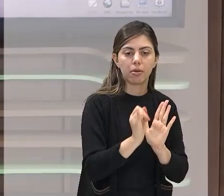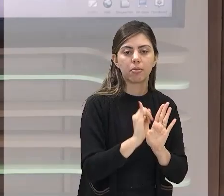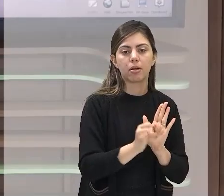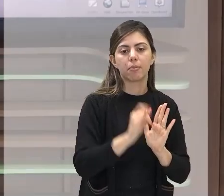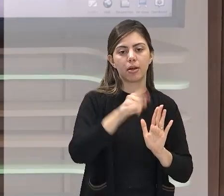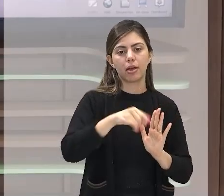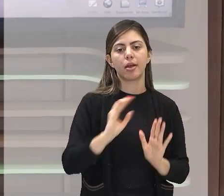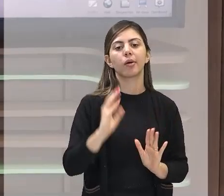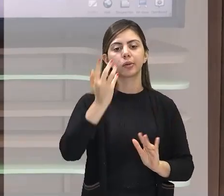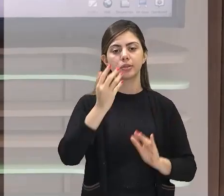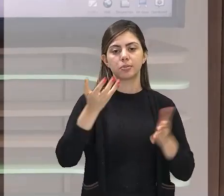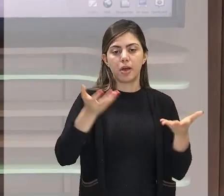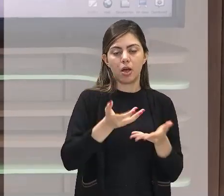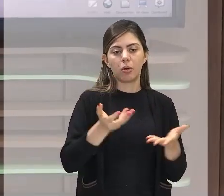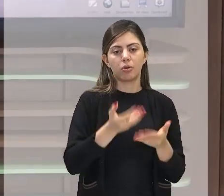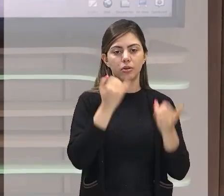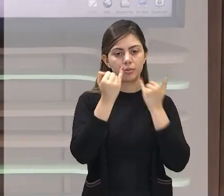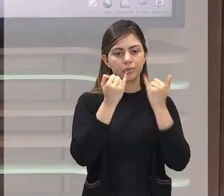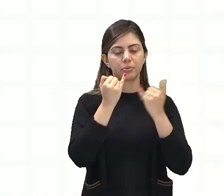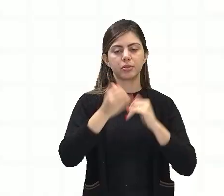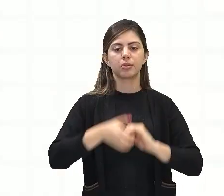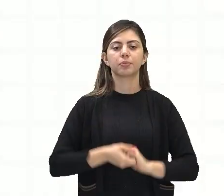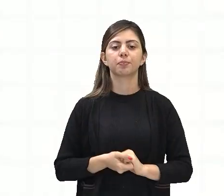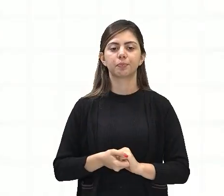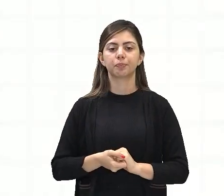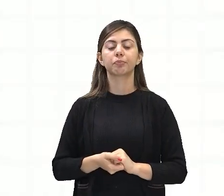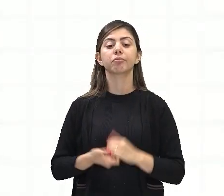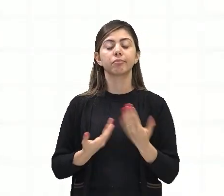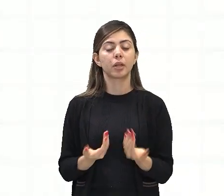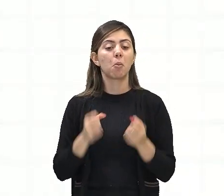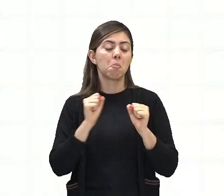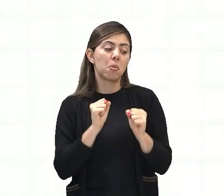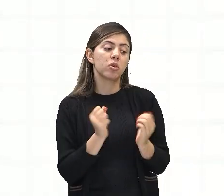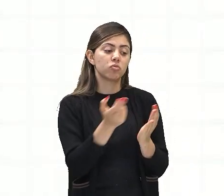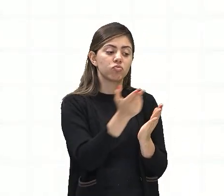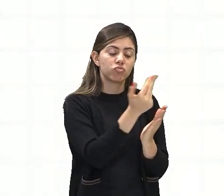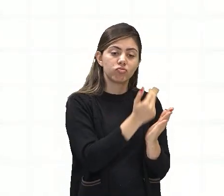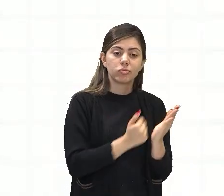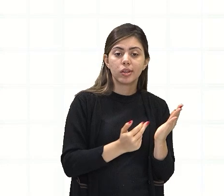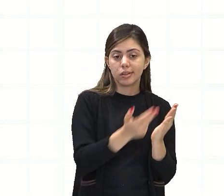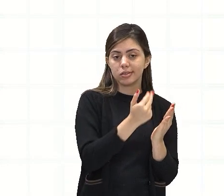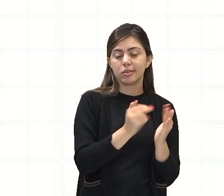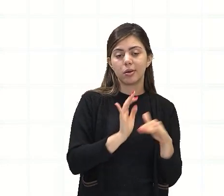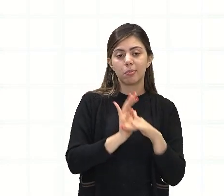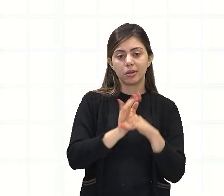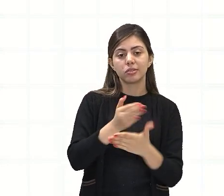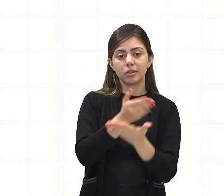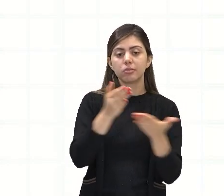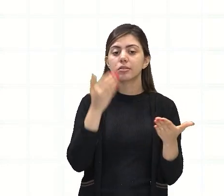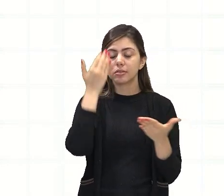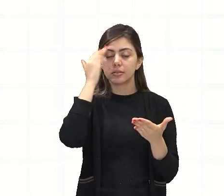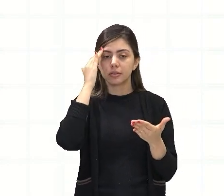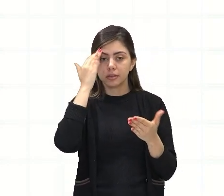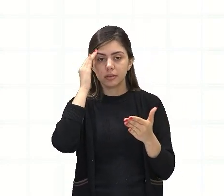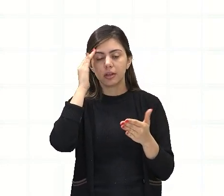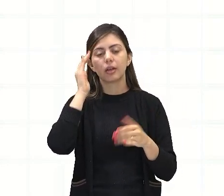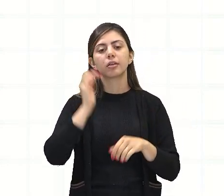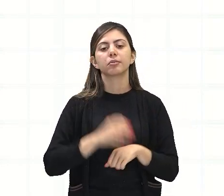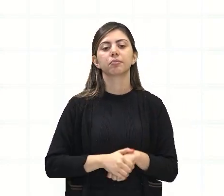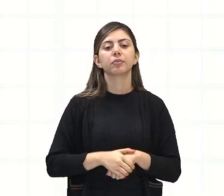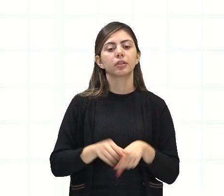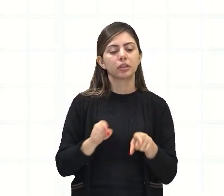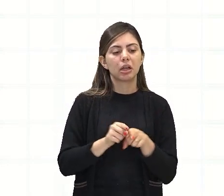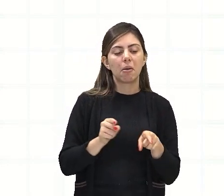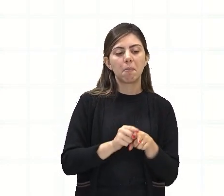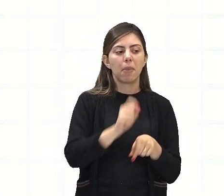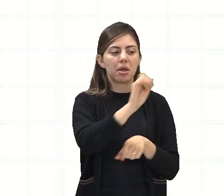deste momento, certo? A notícia pode conter desenhos, tudo isso para facilitar a sua compreensão, pode trazer